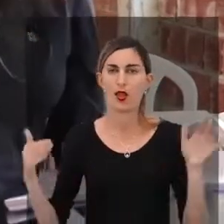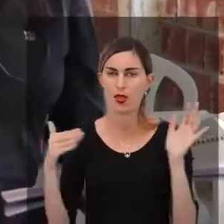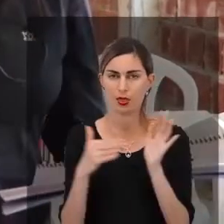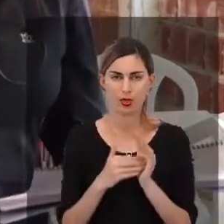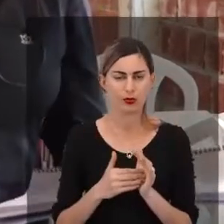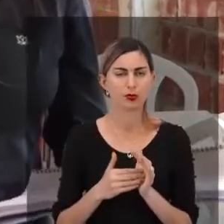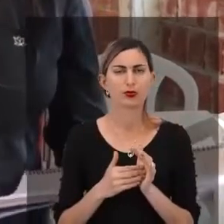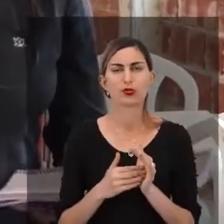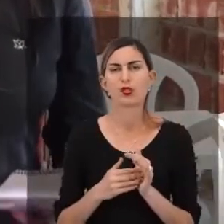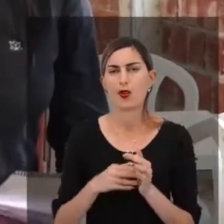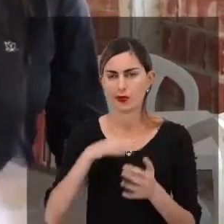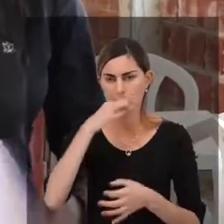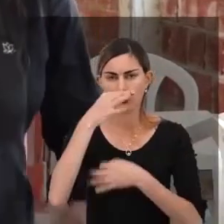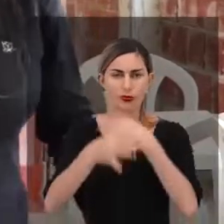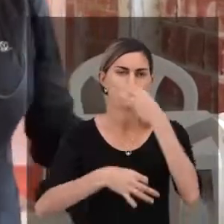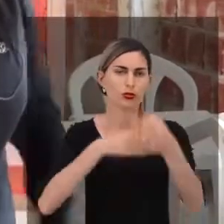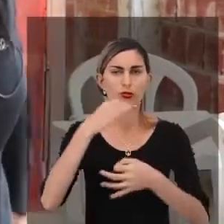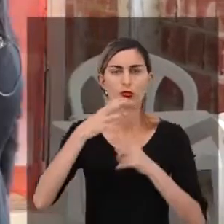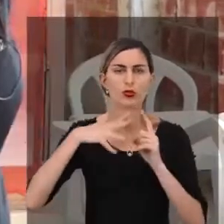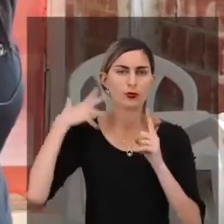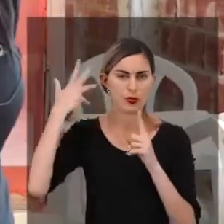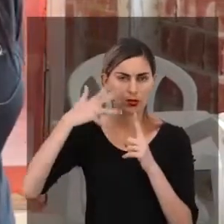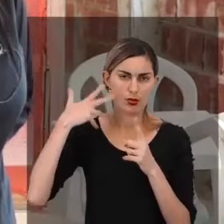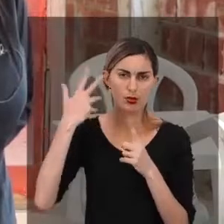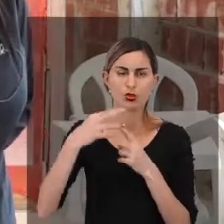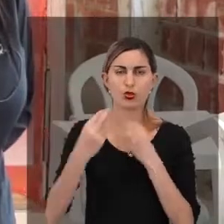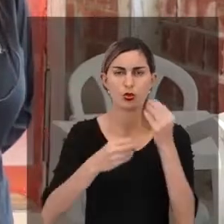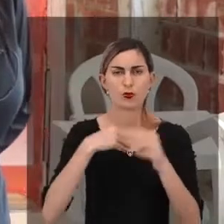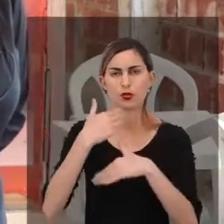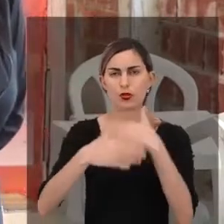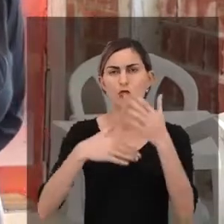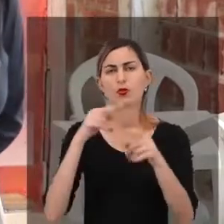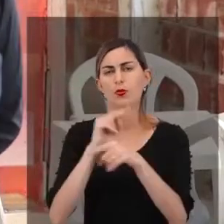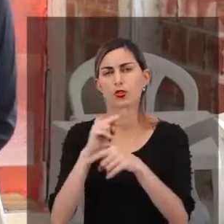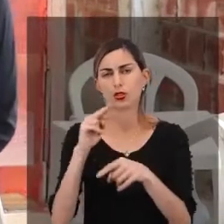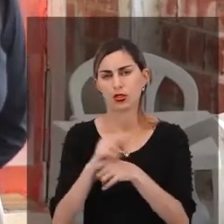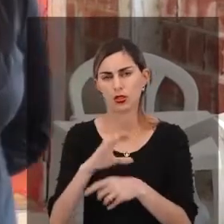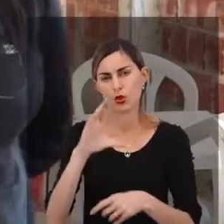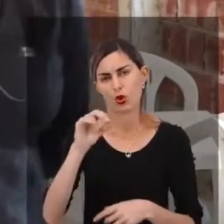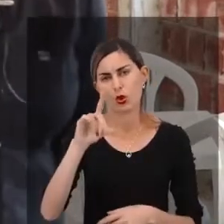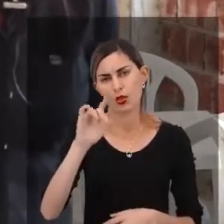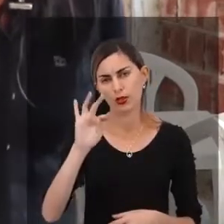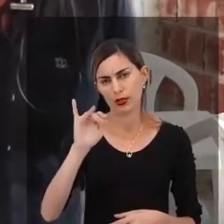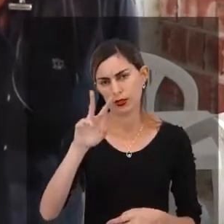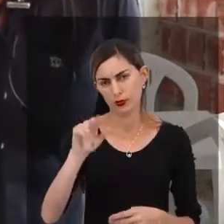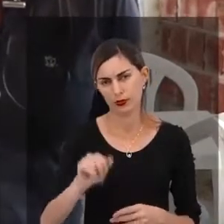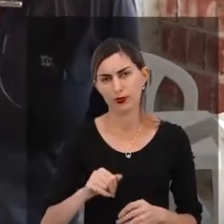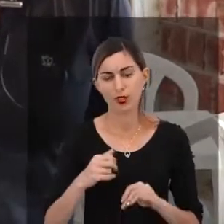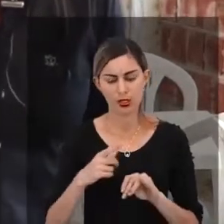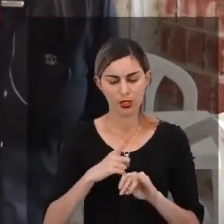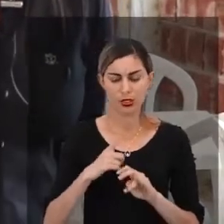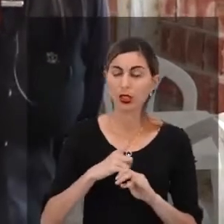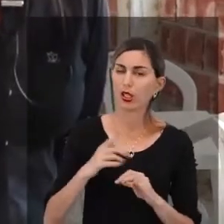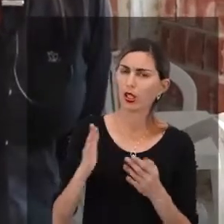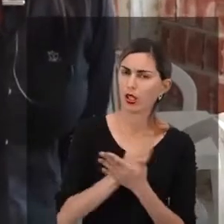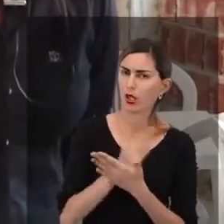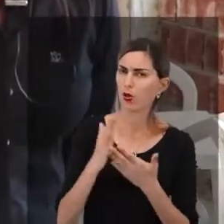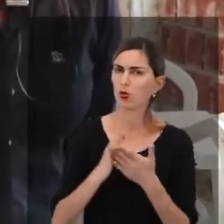treinar, até sugestões de palestras e como desenvolver uma proteção coletiva. Vocês têm